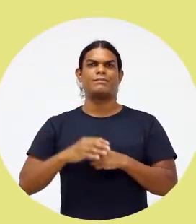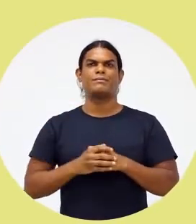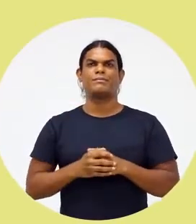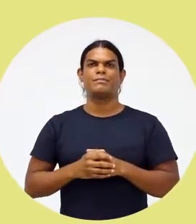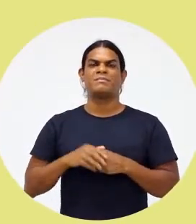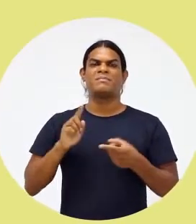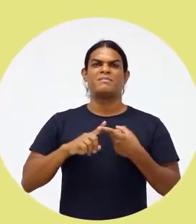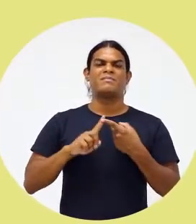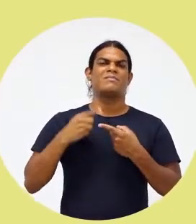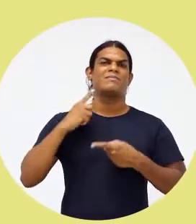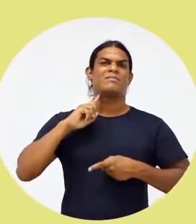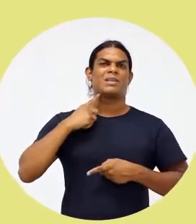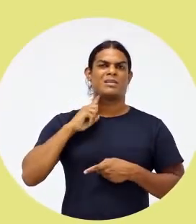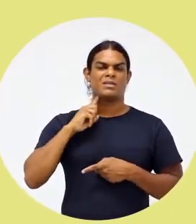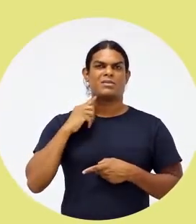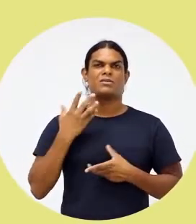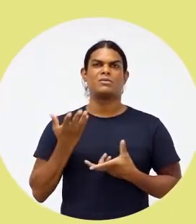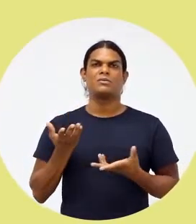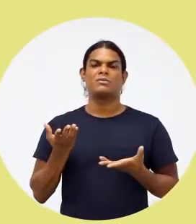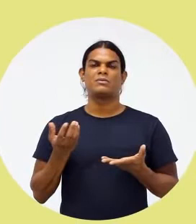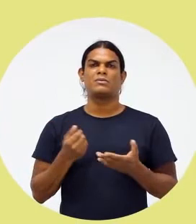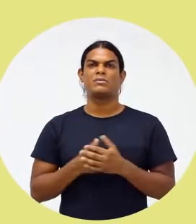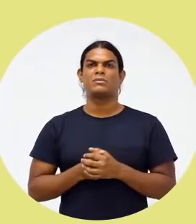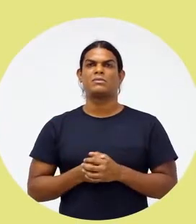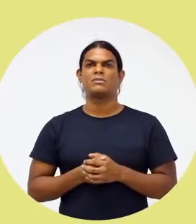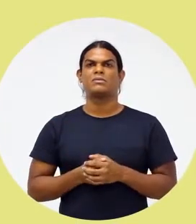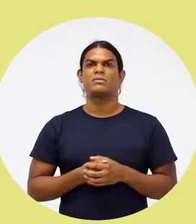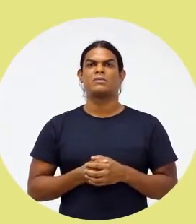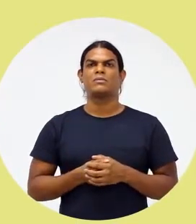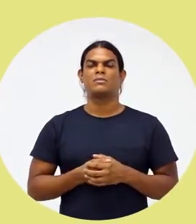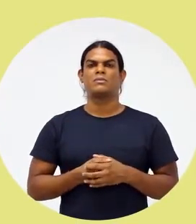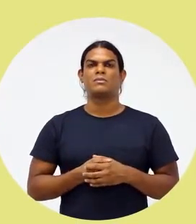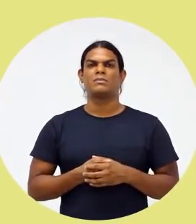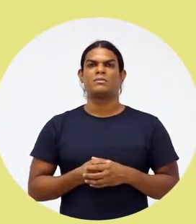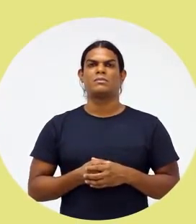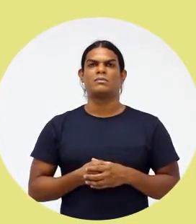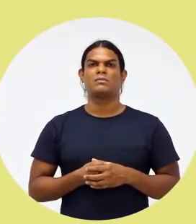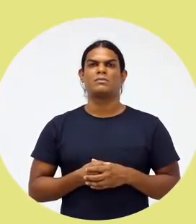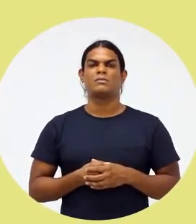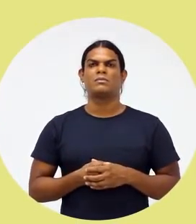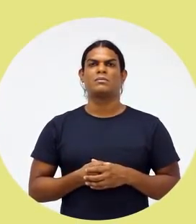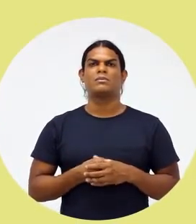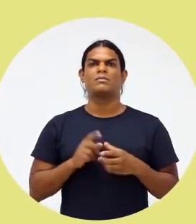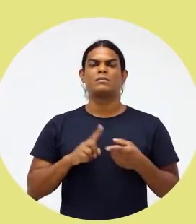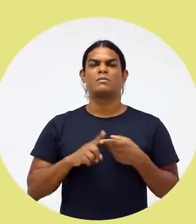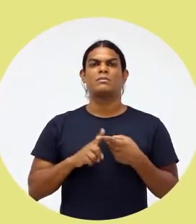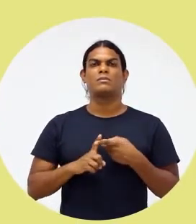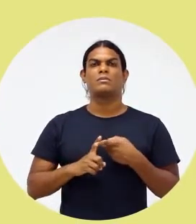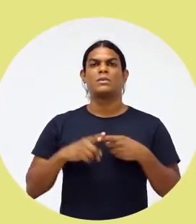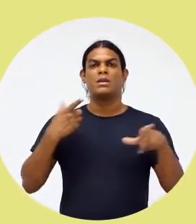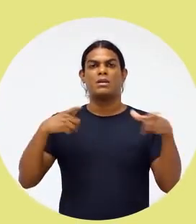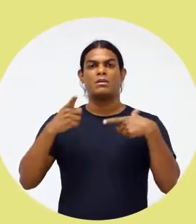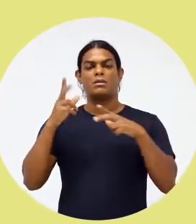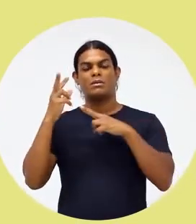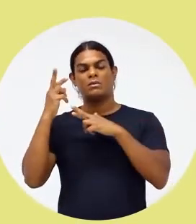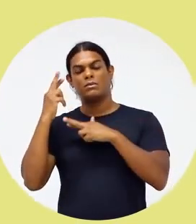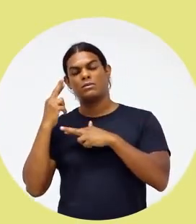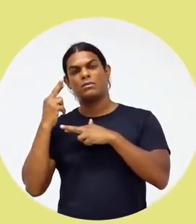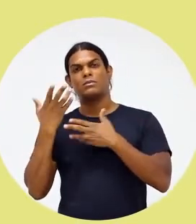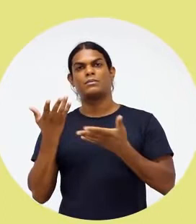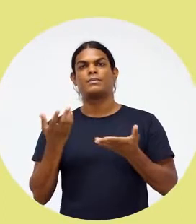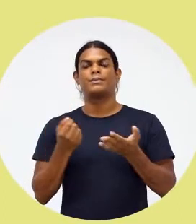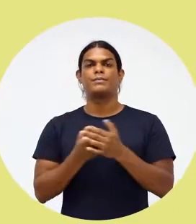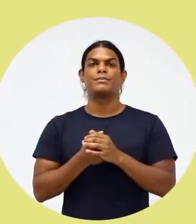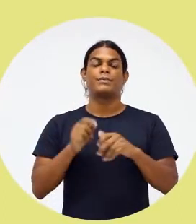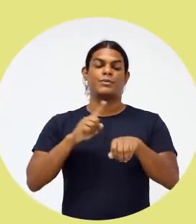vendo lixo numa lixeira, né, exposto, né, sem tampa, tem trabalhadores que estão dormindo durante a jornada de